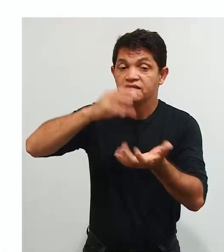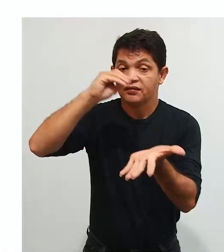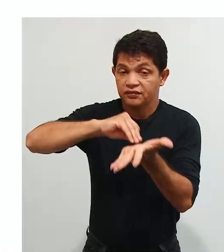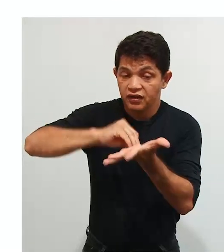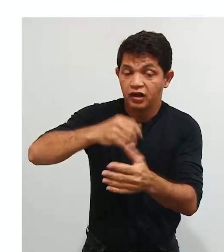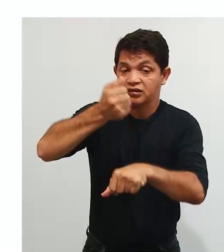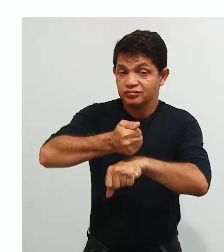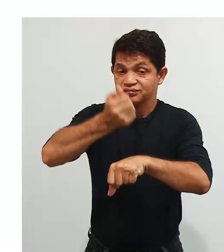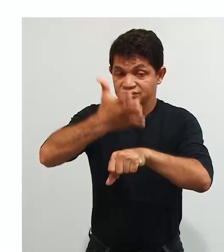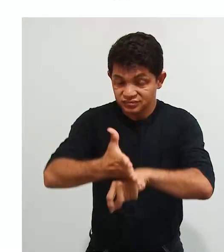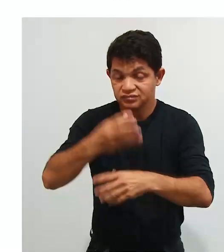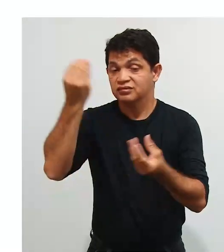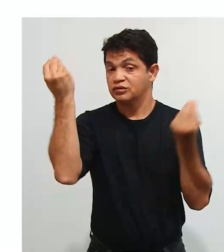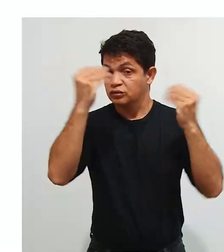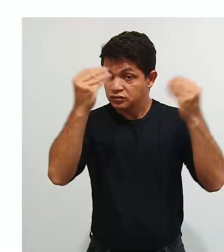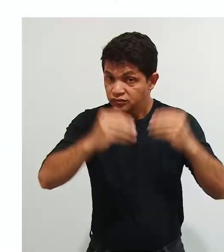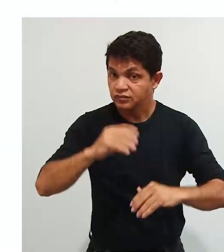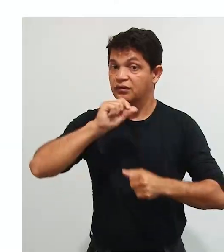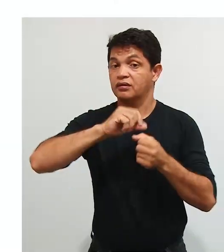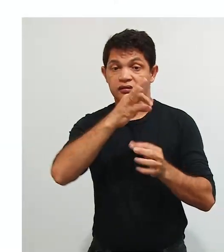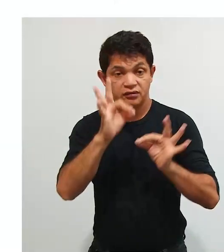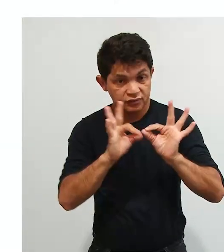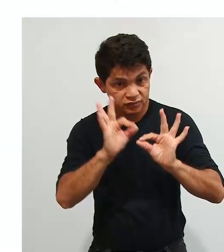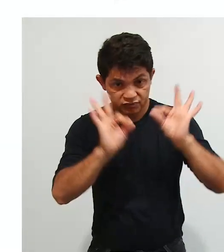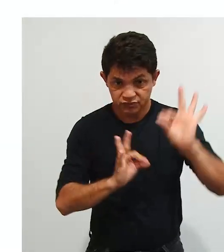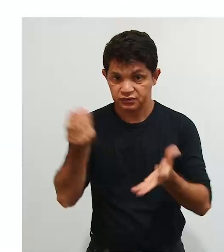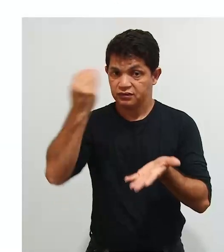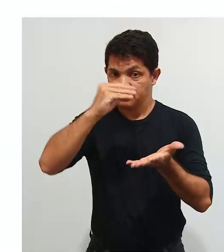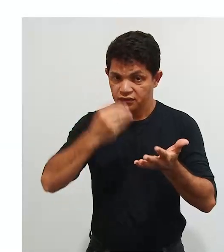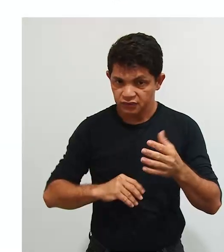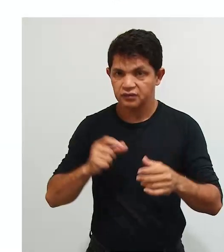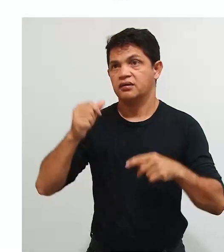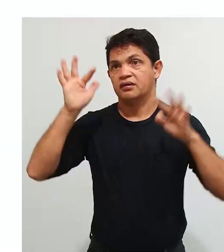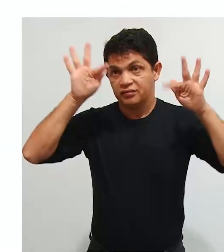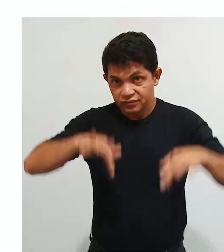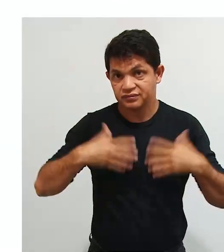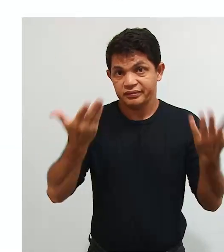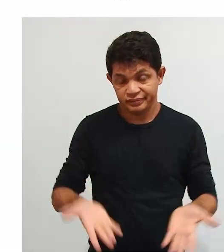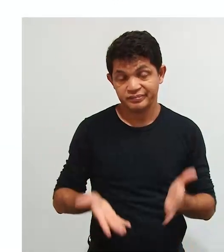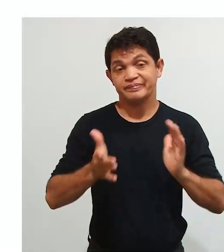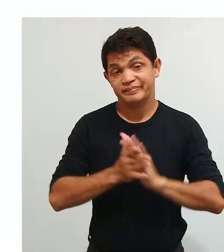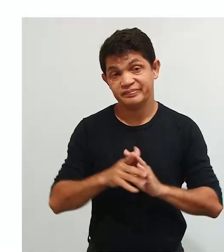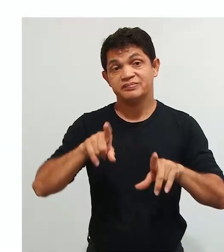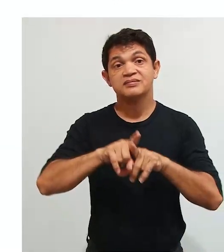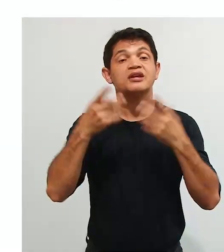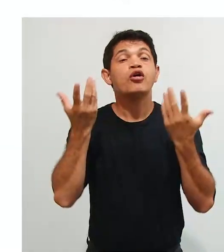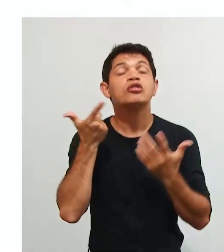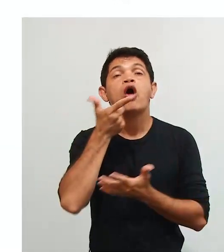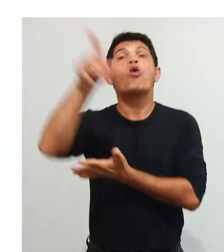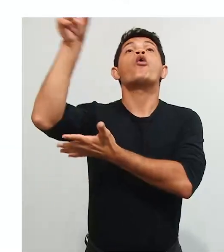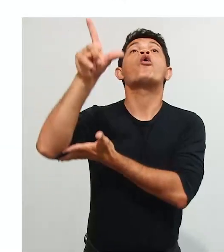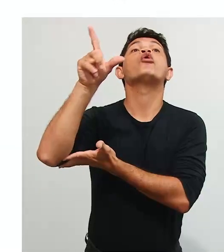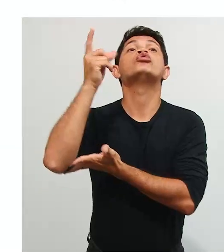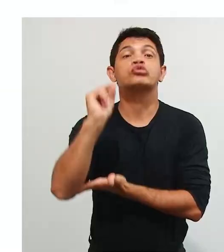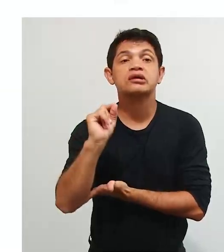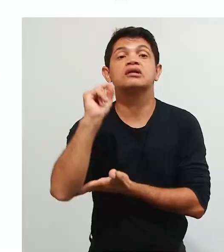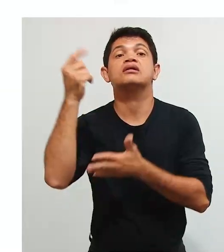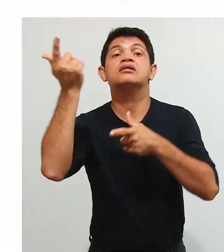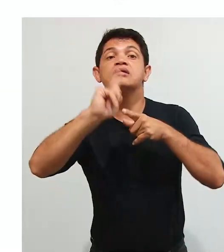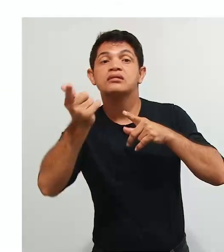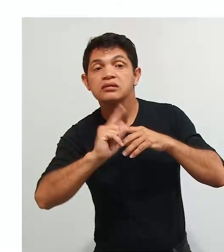novo colaborador para me ajudar, ou revisse meus horários, ou, enfim, dar alguma outra sugestão.